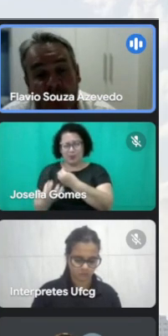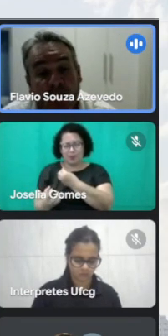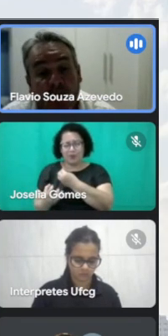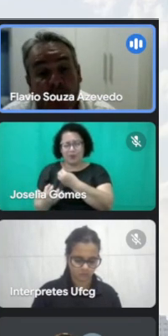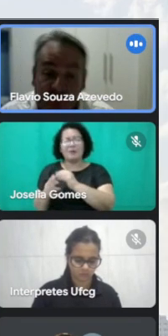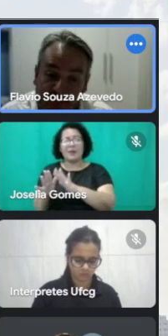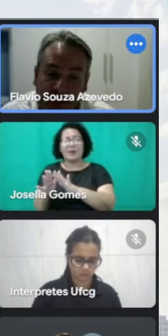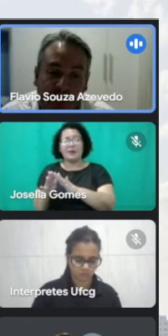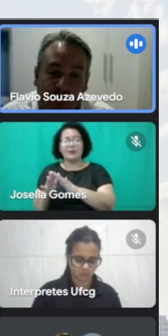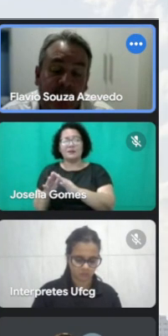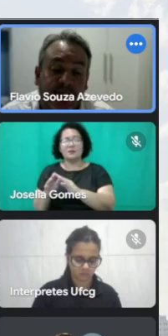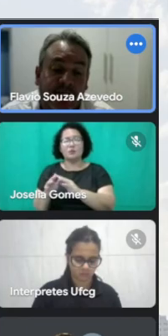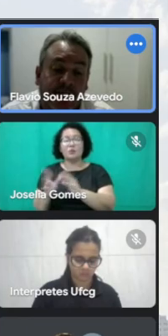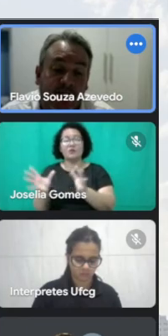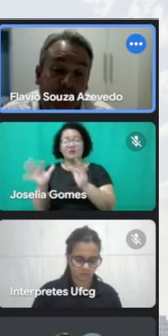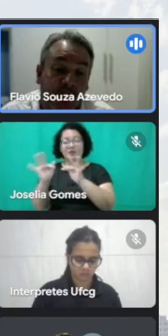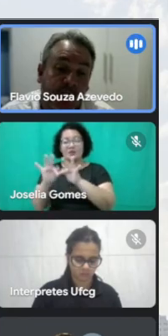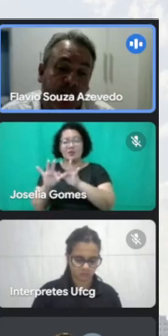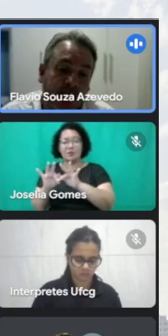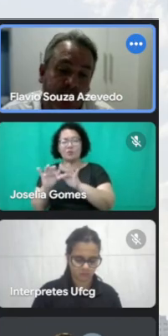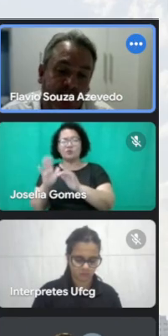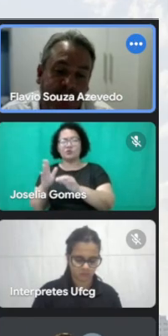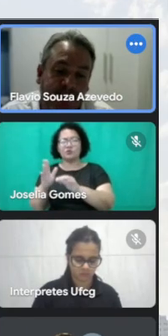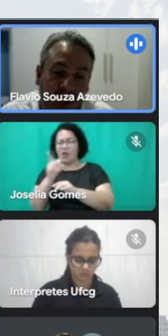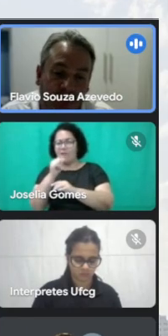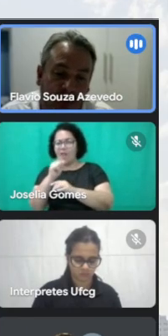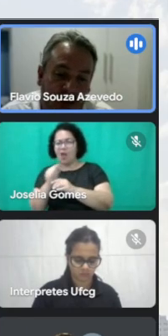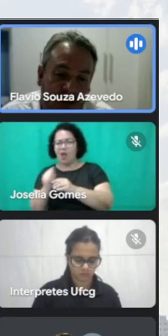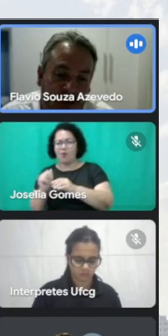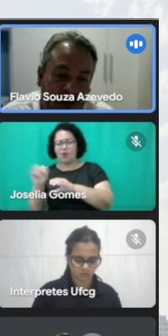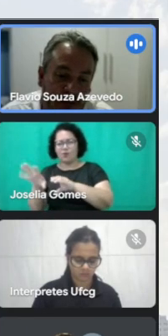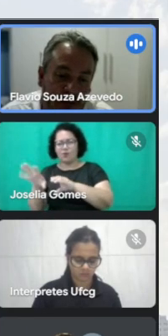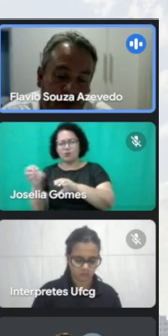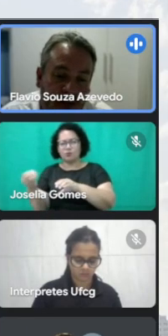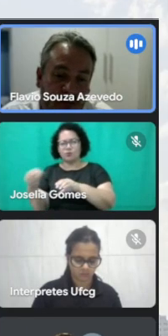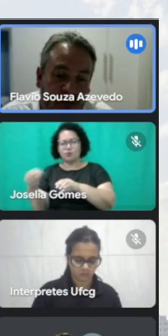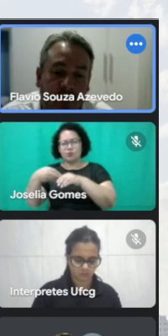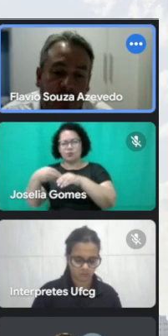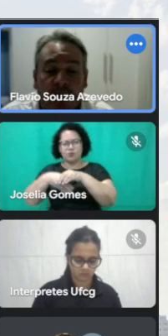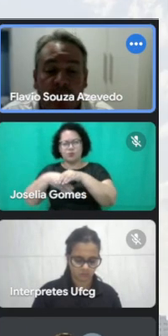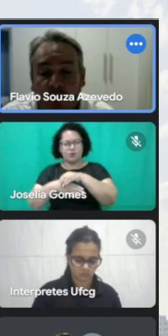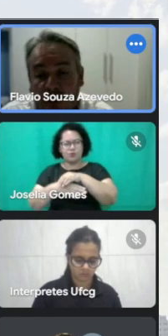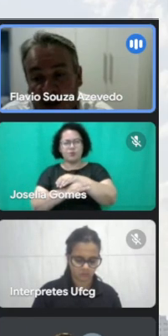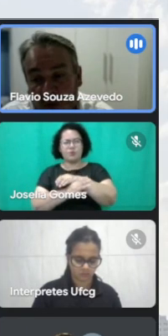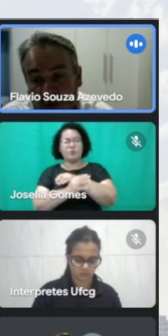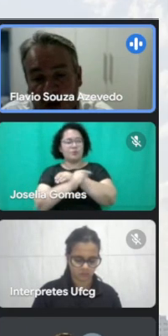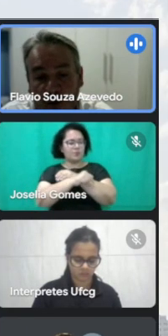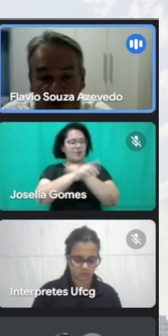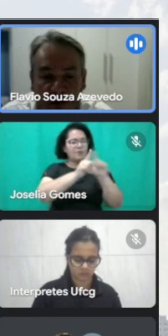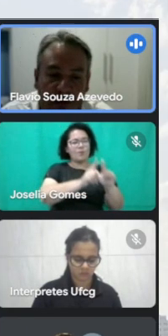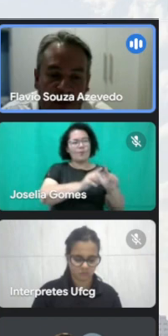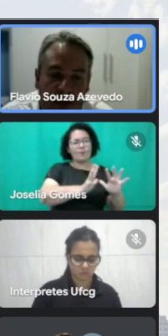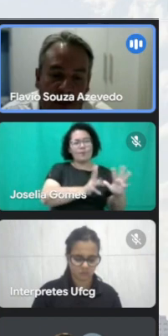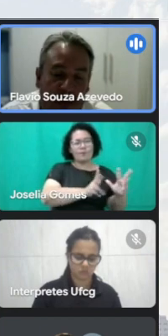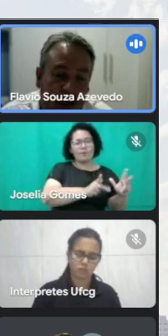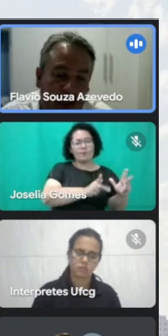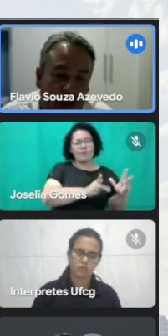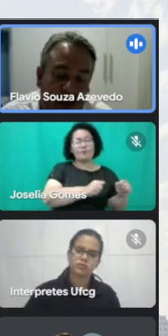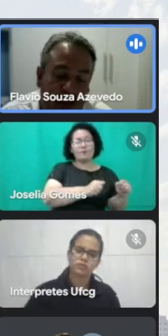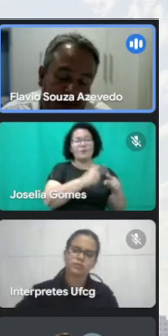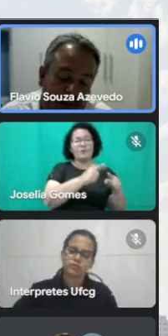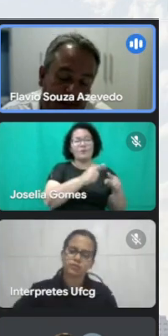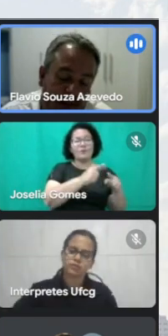ela está, né, limpa, teoricamente limpa, né? Limpa entre aspas, né? Porque alguns